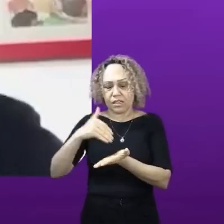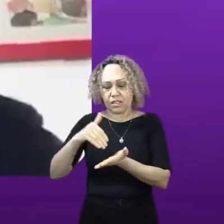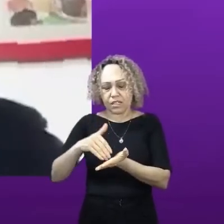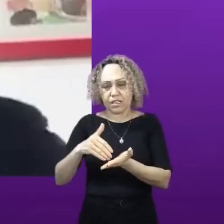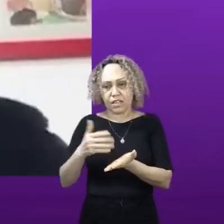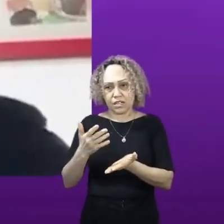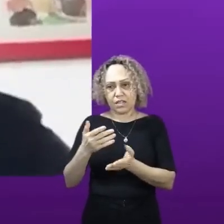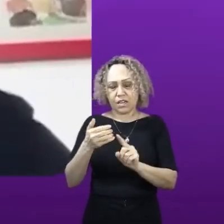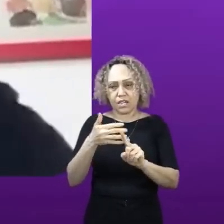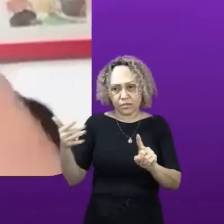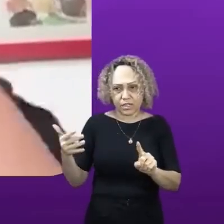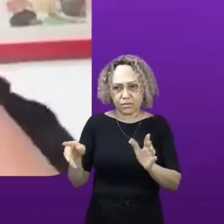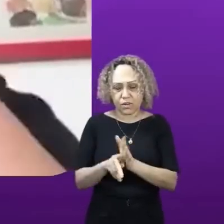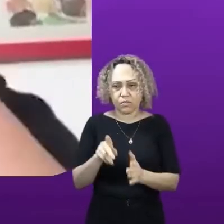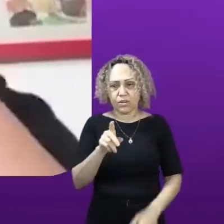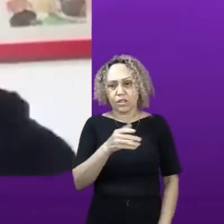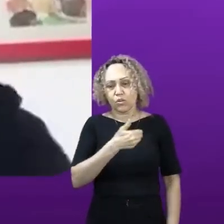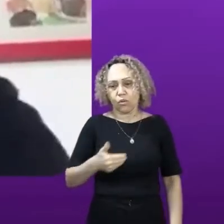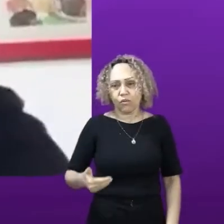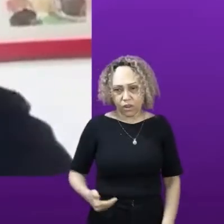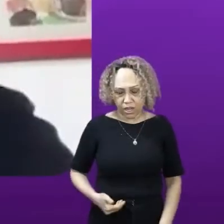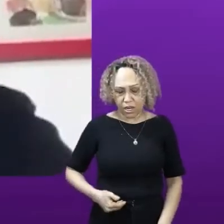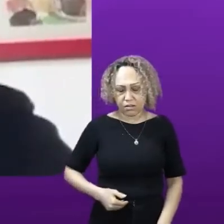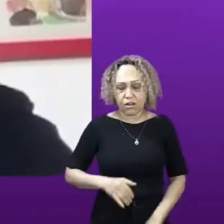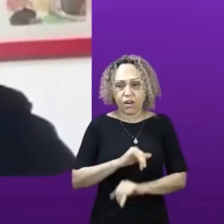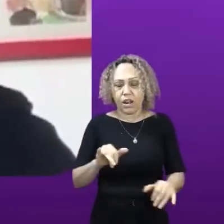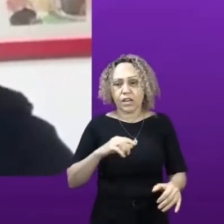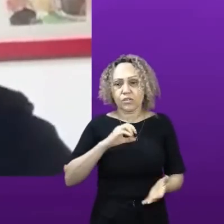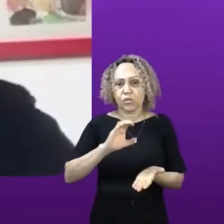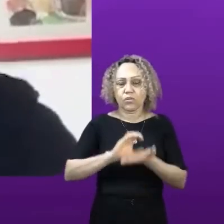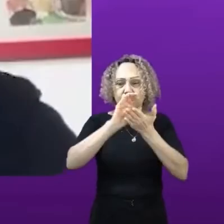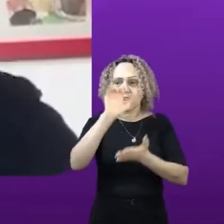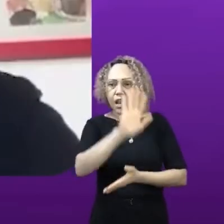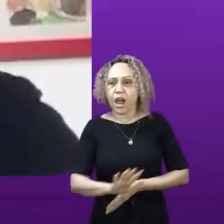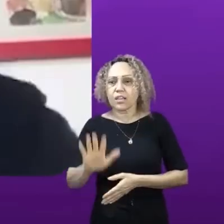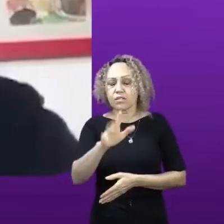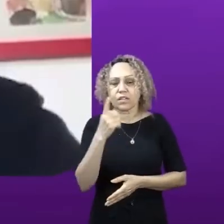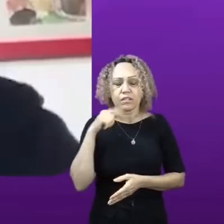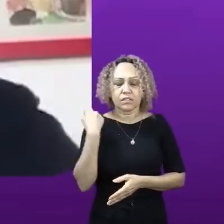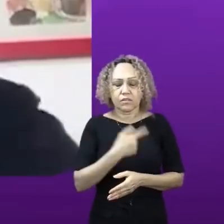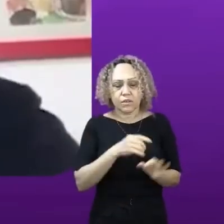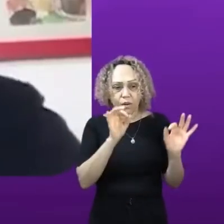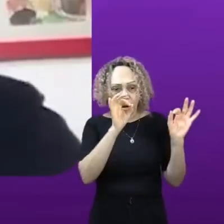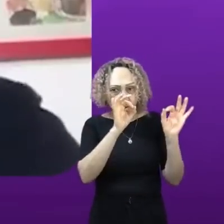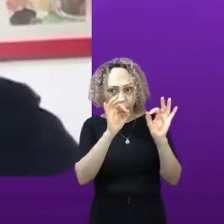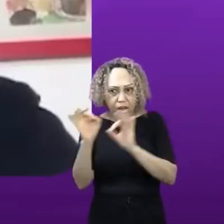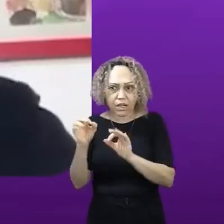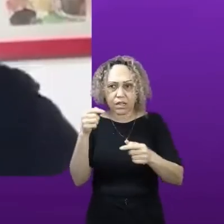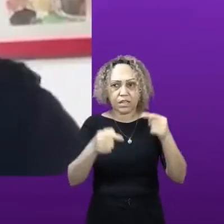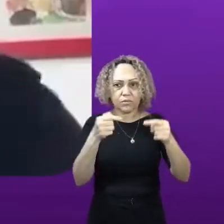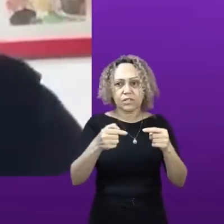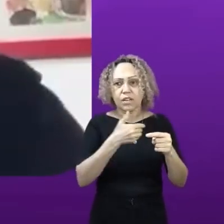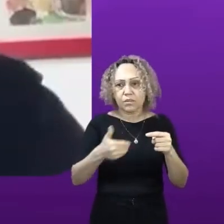governo. Esqueci de me falar no início, mas sou conselheira nacional. E aí a gente vem acompanhando as políticas públicas que têm